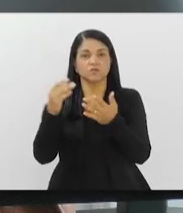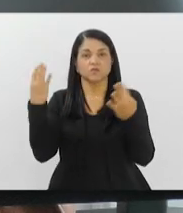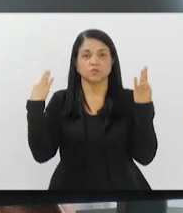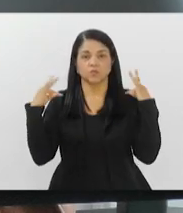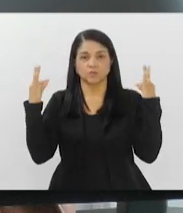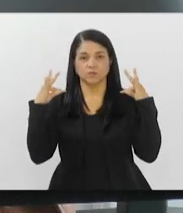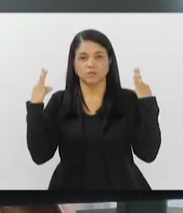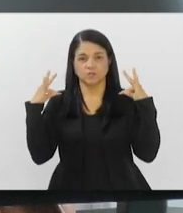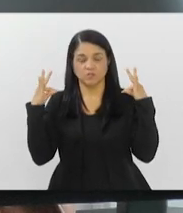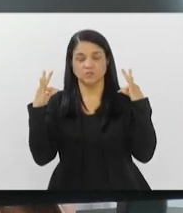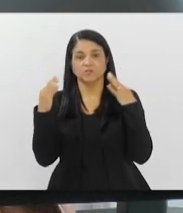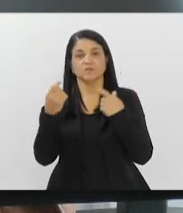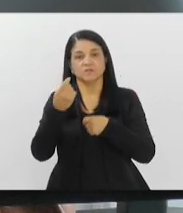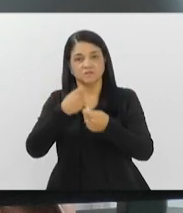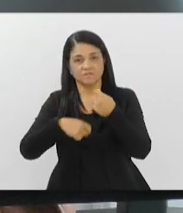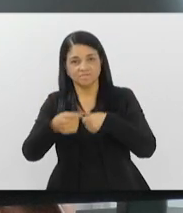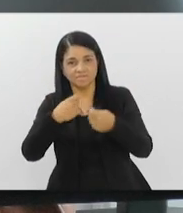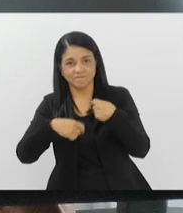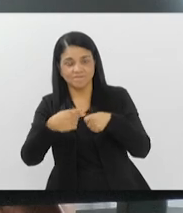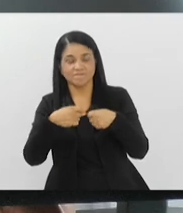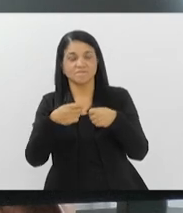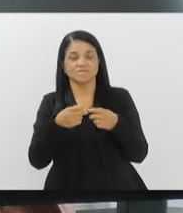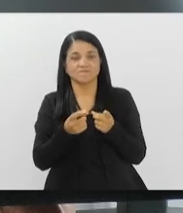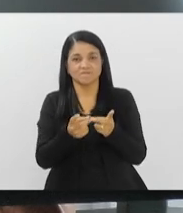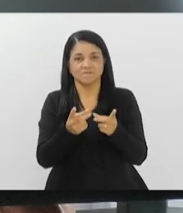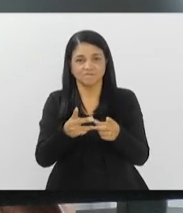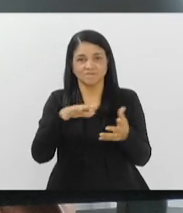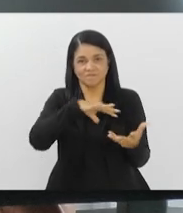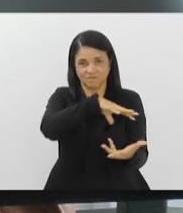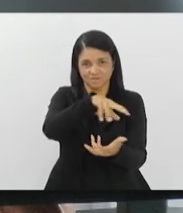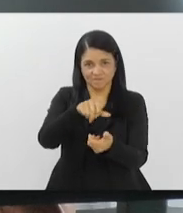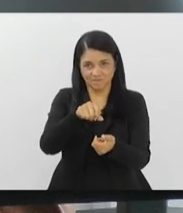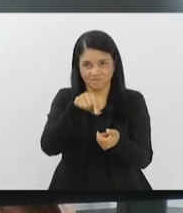Federação das Câmaras de Comércio Exterior. A federação